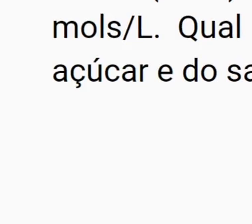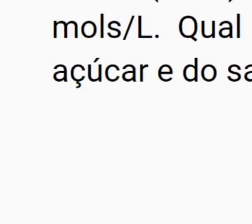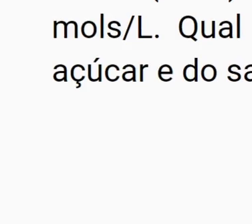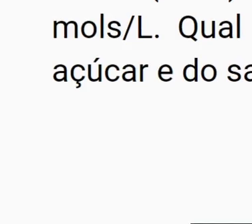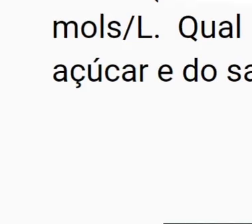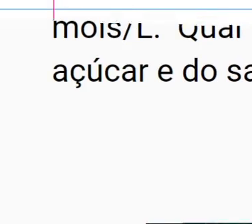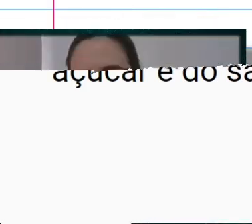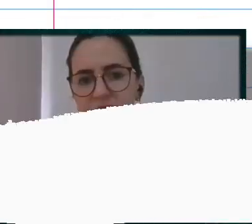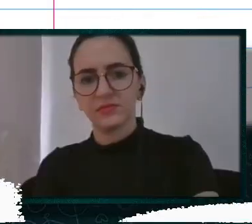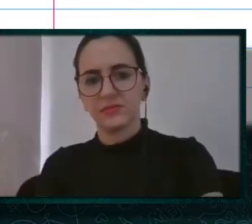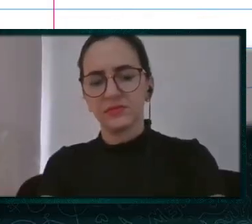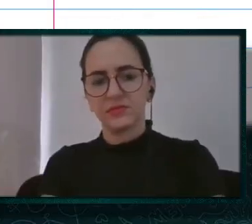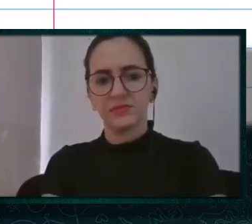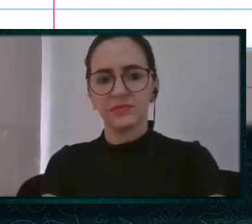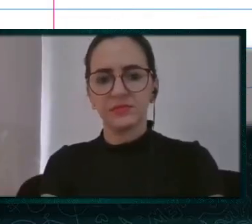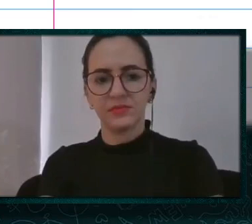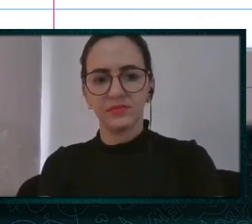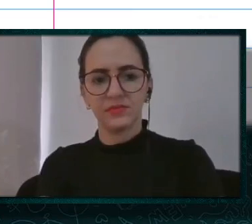lá.